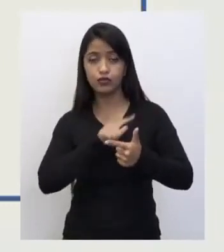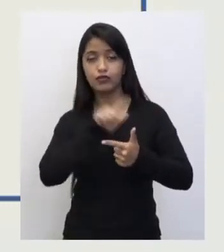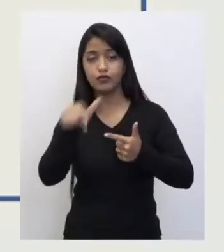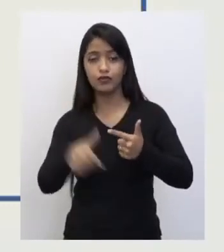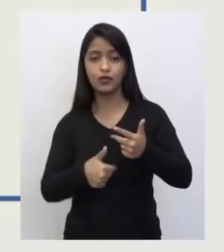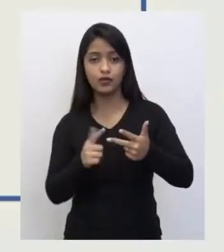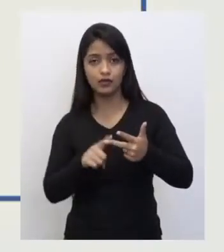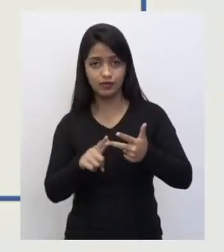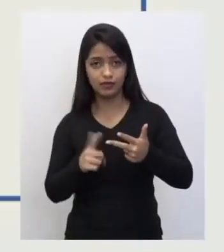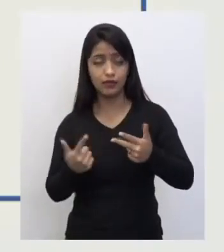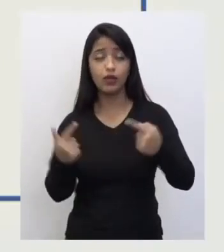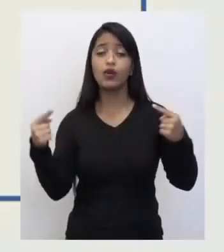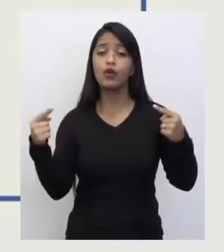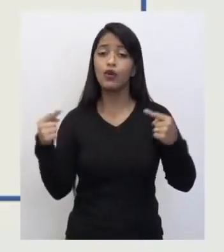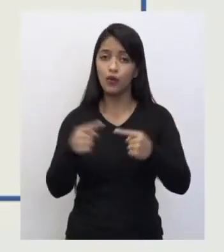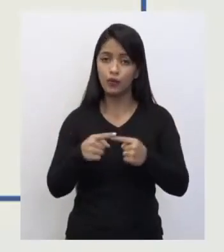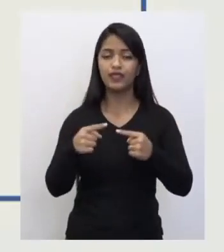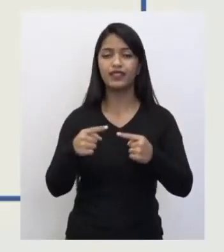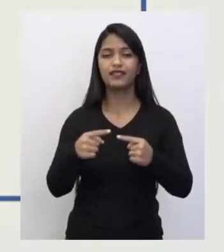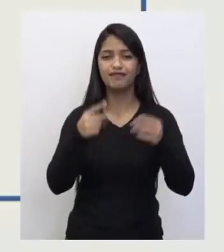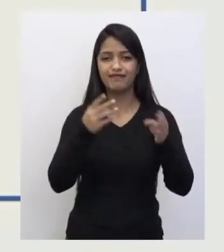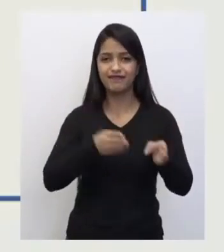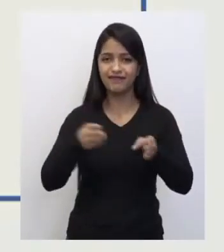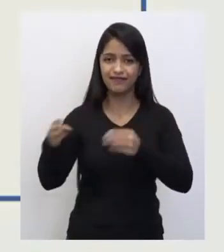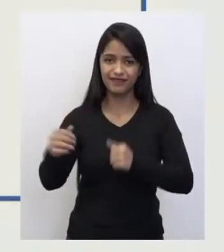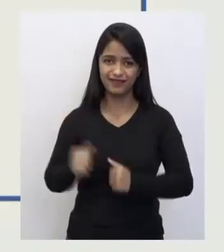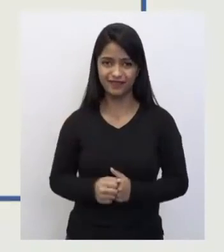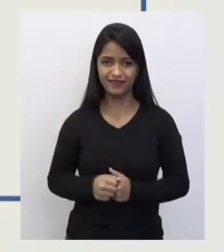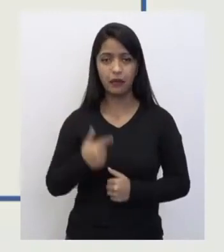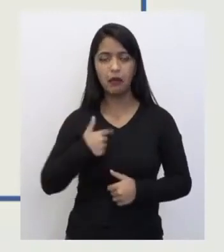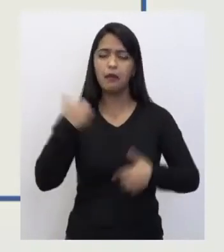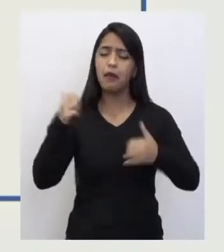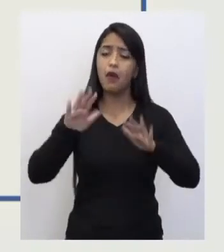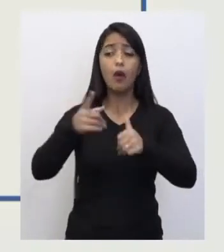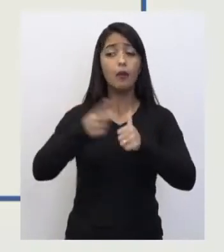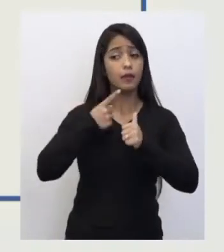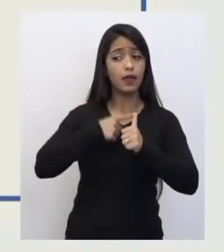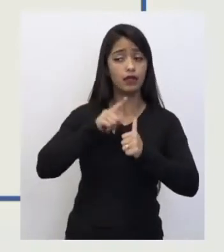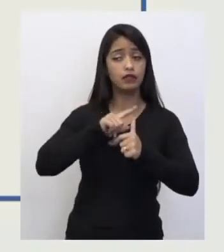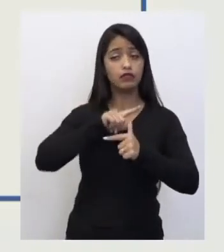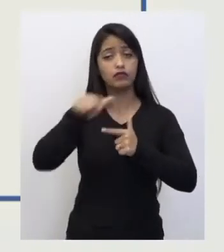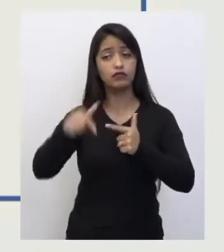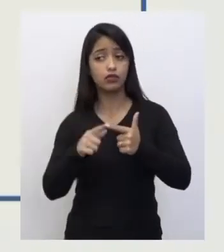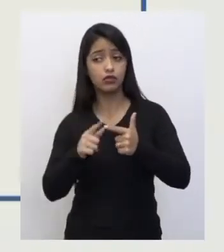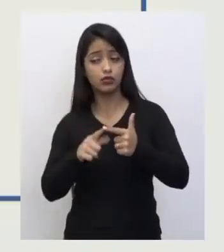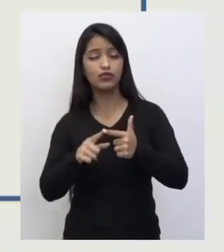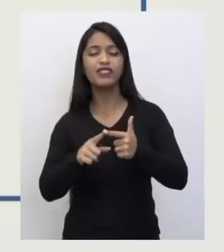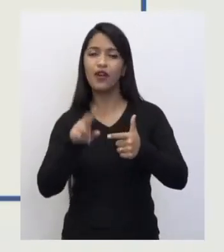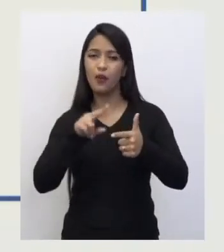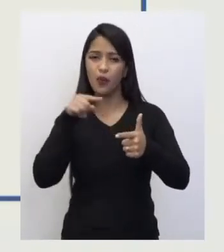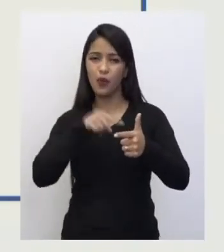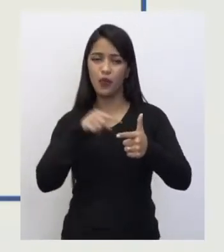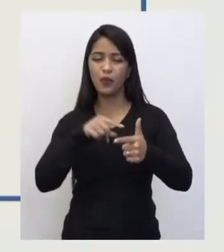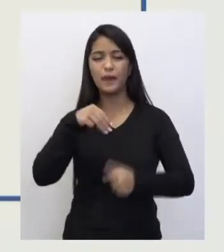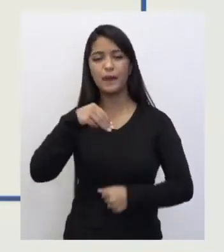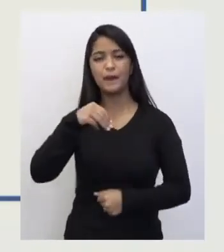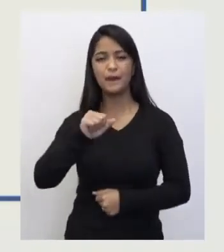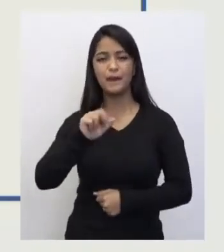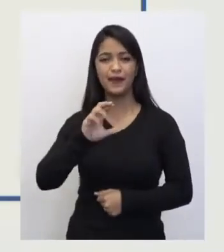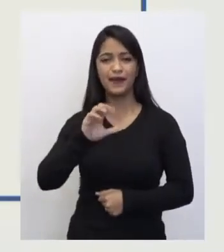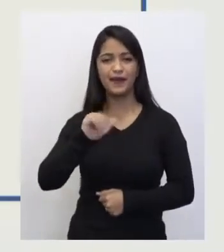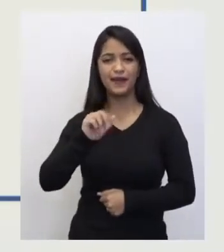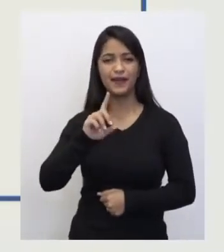tal coisa, né? Então, quando a gente fala primeiro lugar, em segundo lugar, estamos usando marcadores. Quando nós